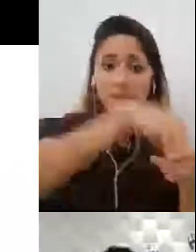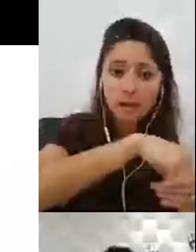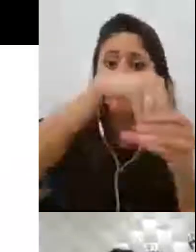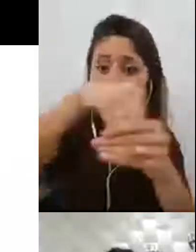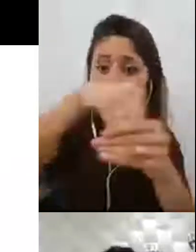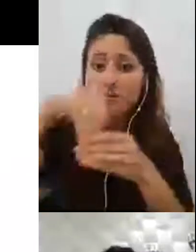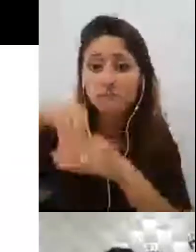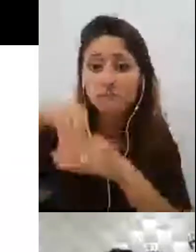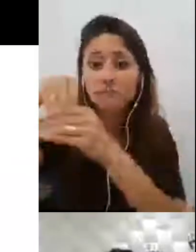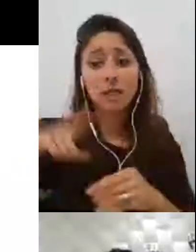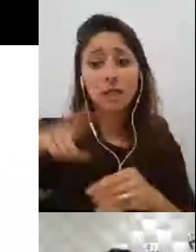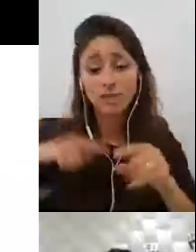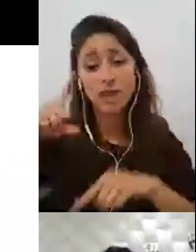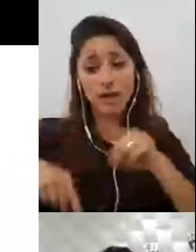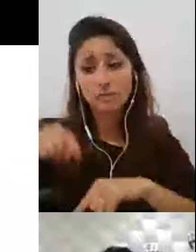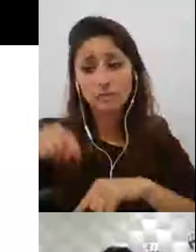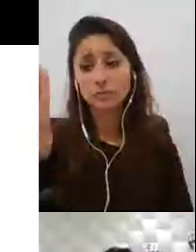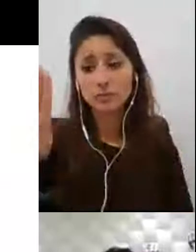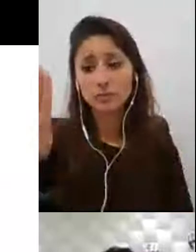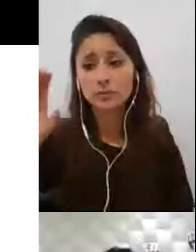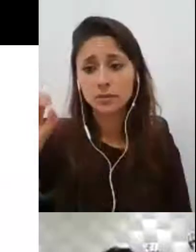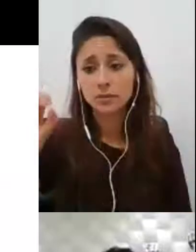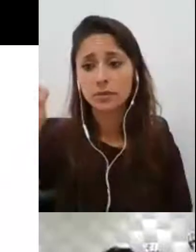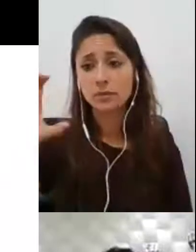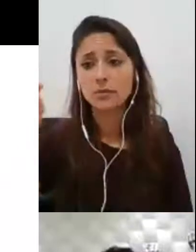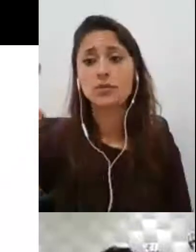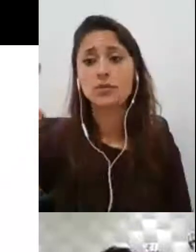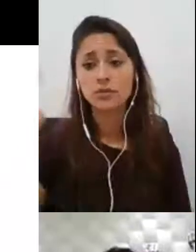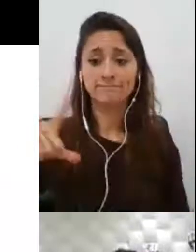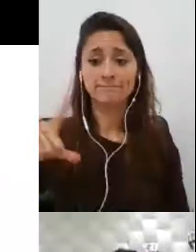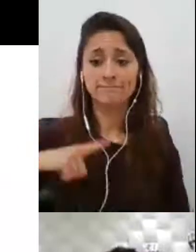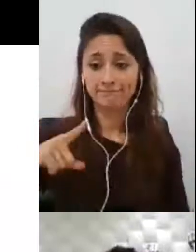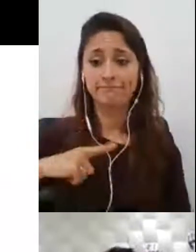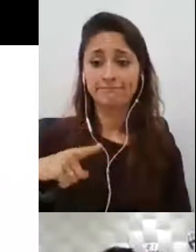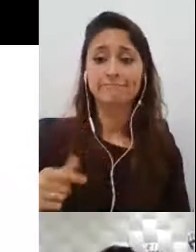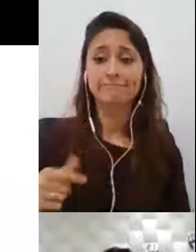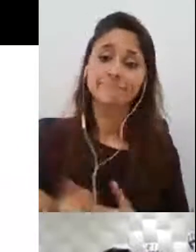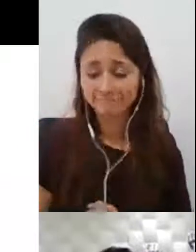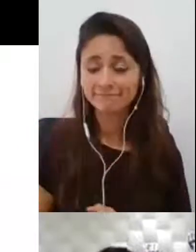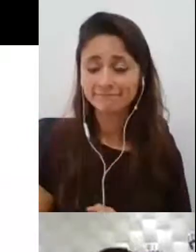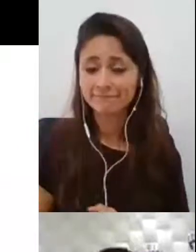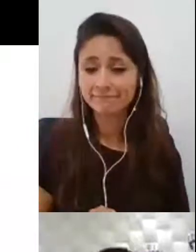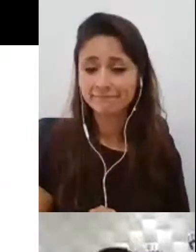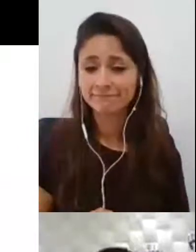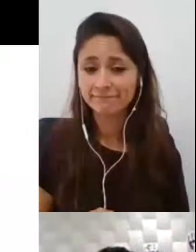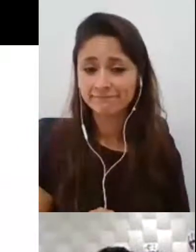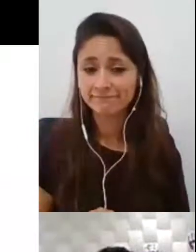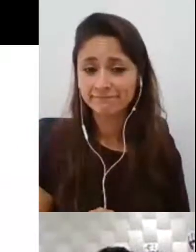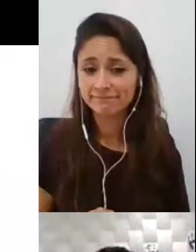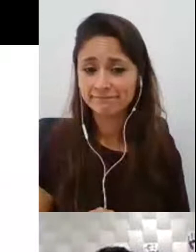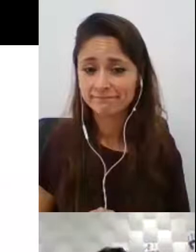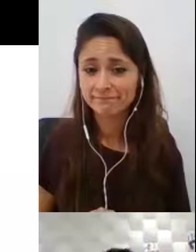nós construímos, nós desenvolvemos e nós projetamos aqui na Bosch.